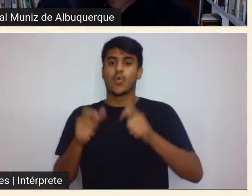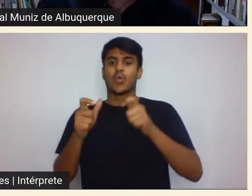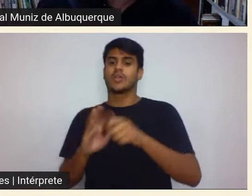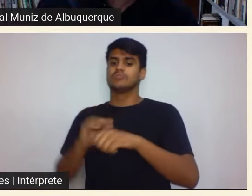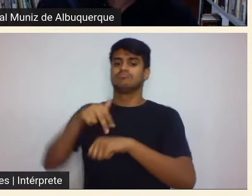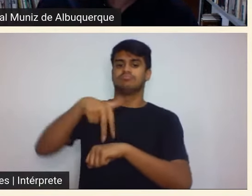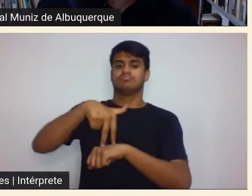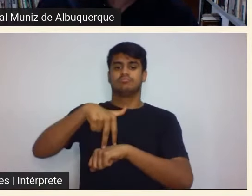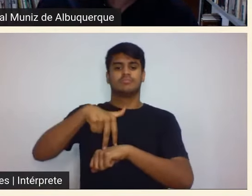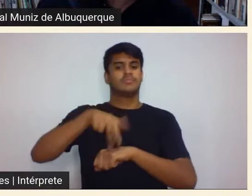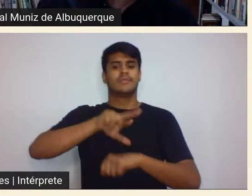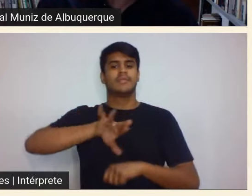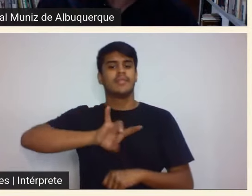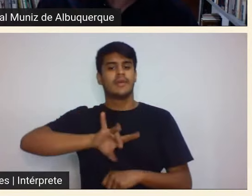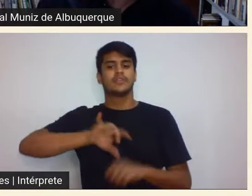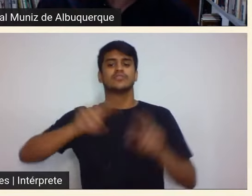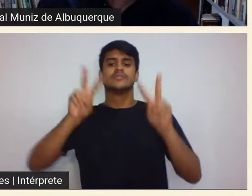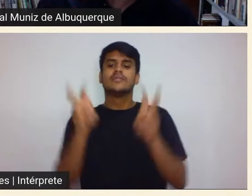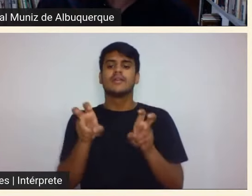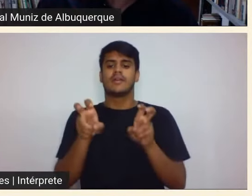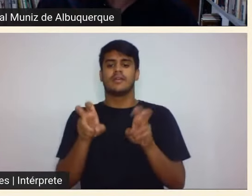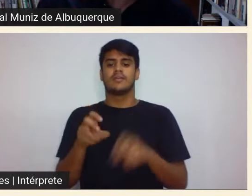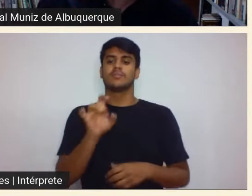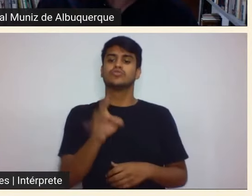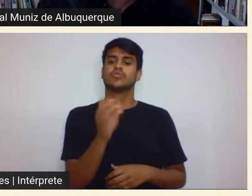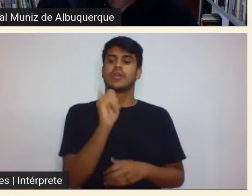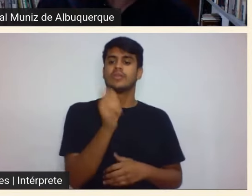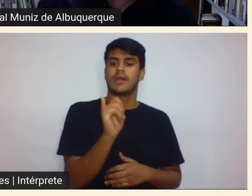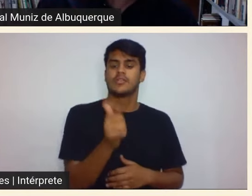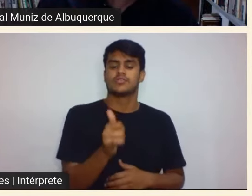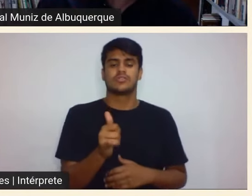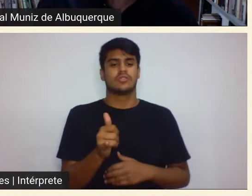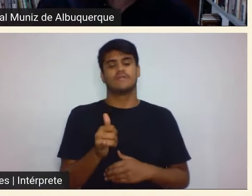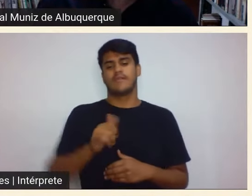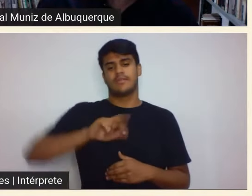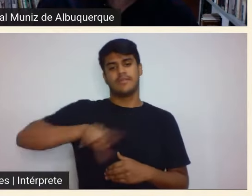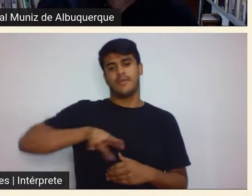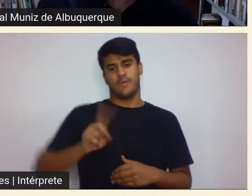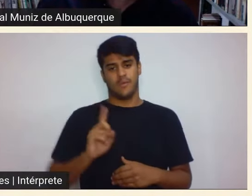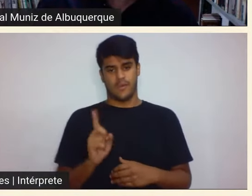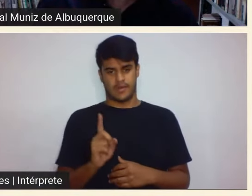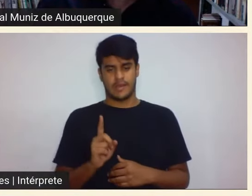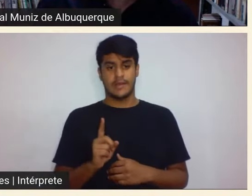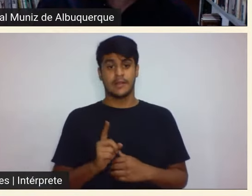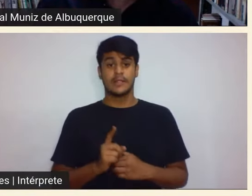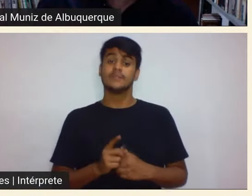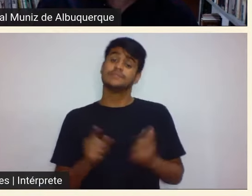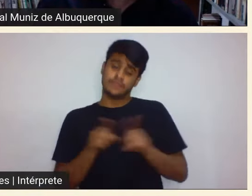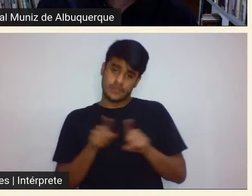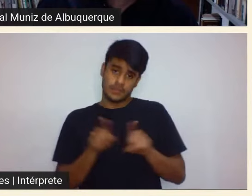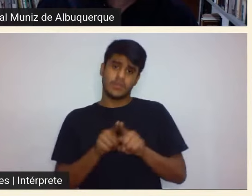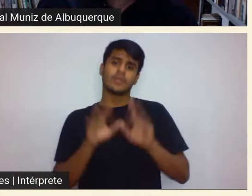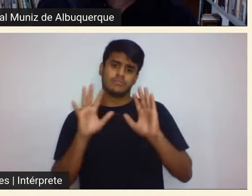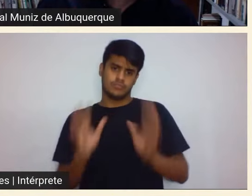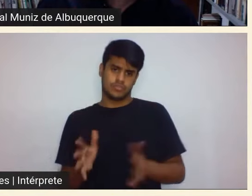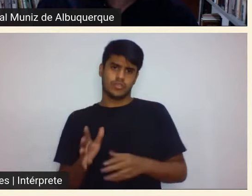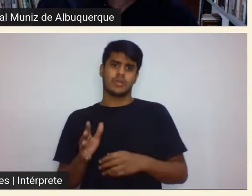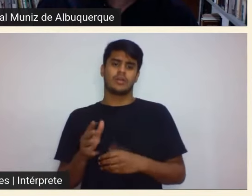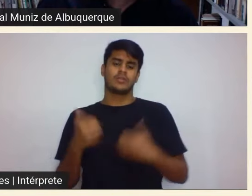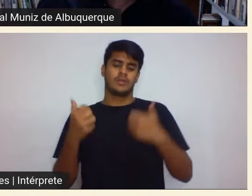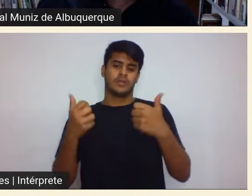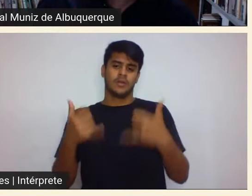só de tema, e não só de narrativa recebida, né? E, como já terminei comentando,